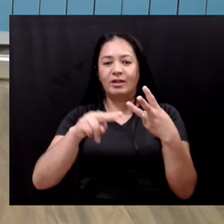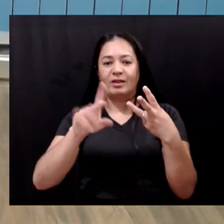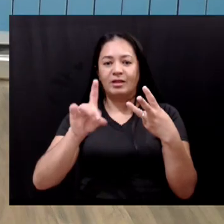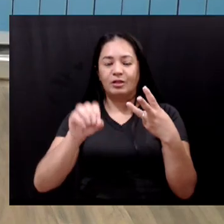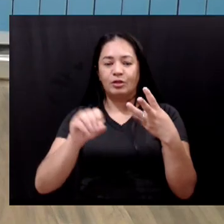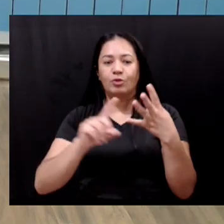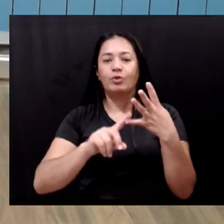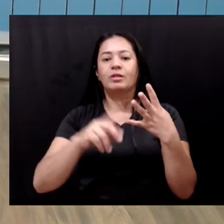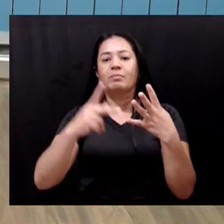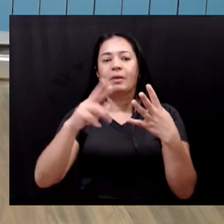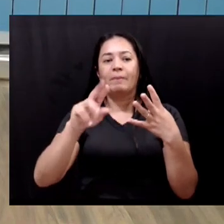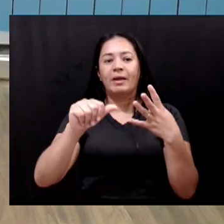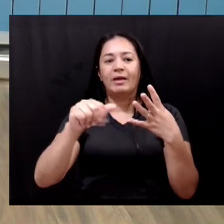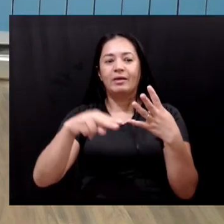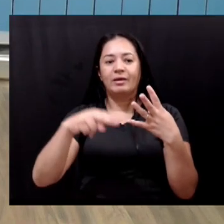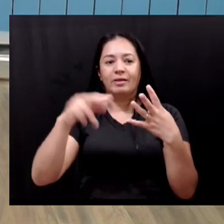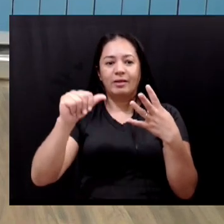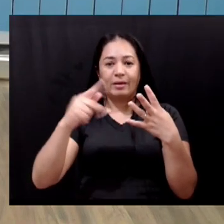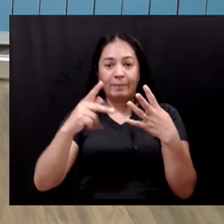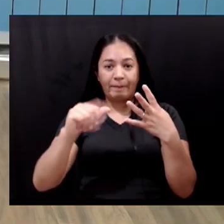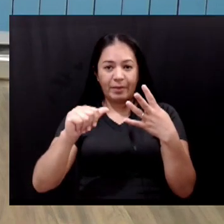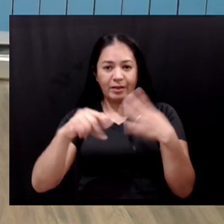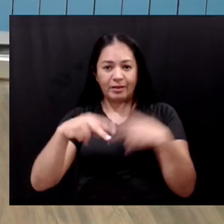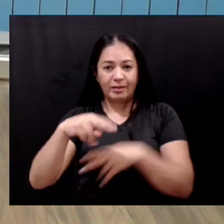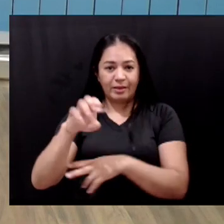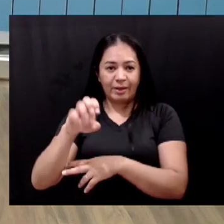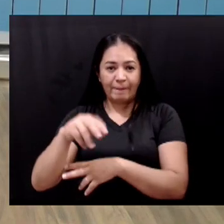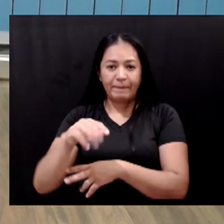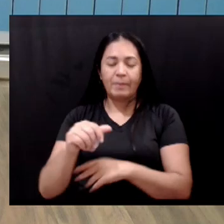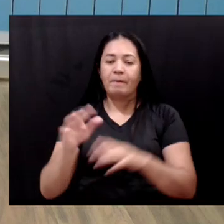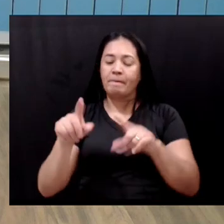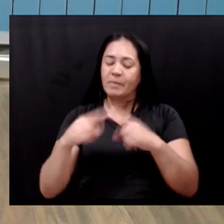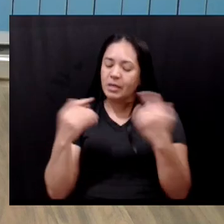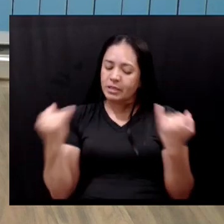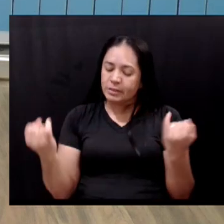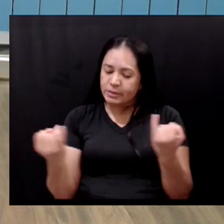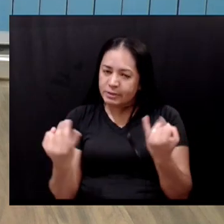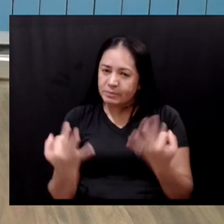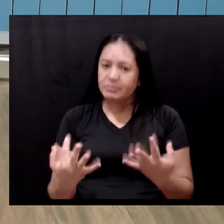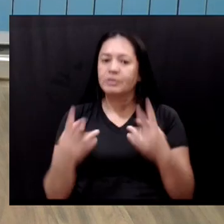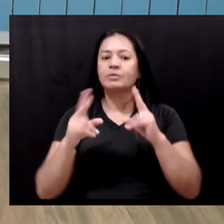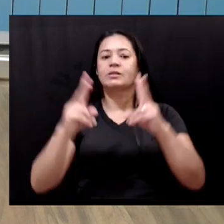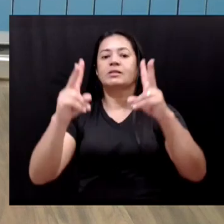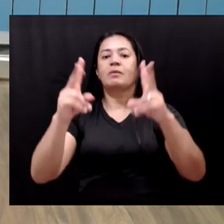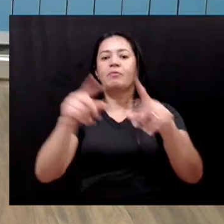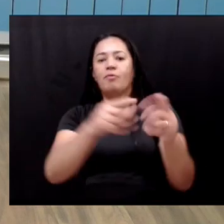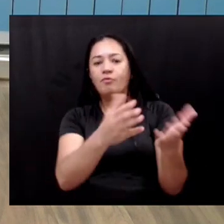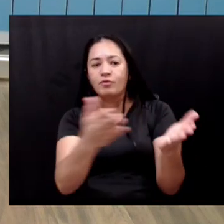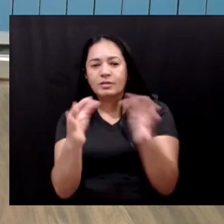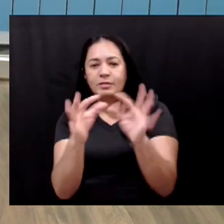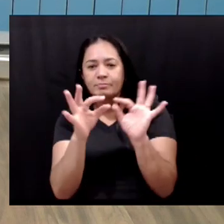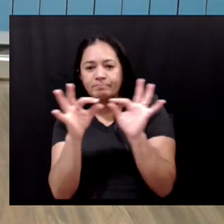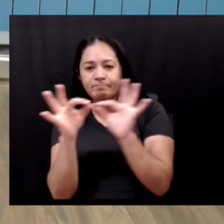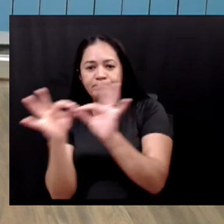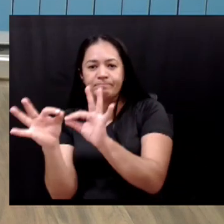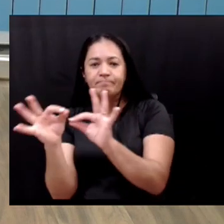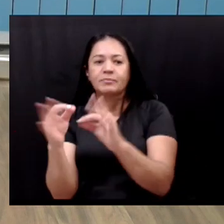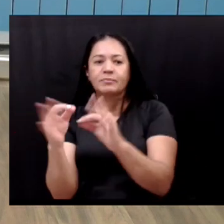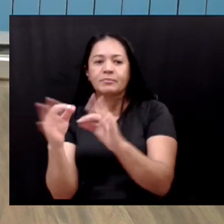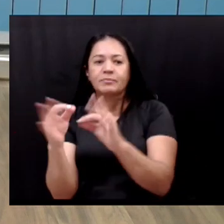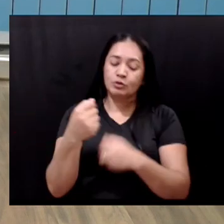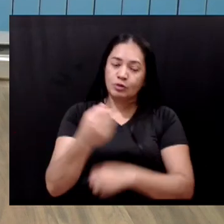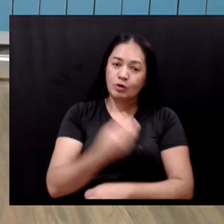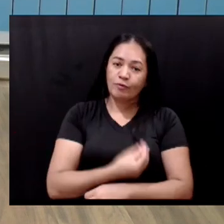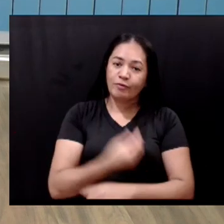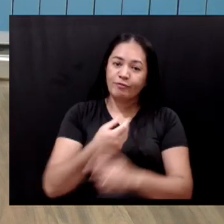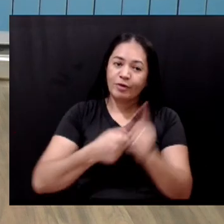eu sempre reforço aqui, né? Muito importante para você que está nos acompanhando, nós vivemos em sociedade. Então olha aí na sua casa